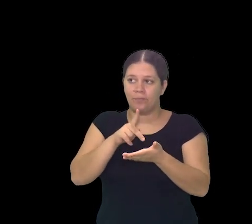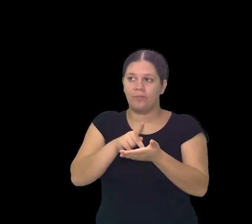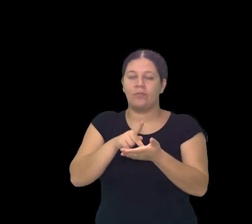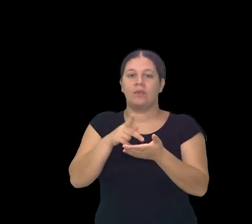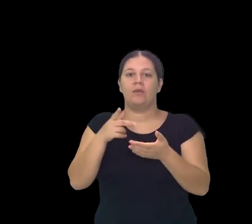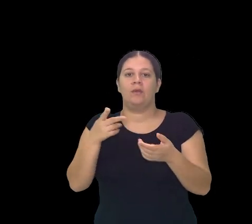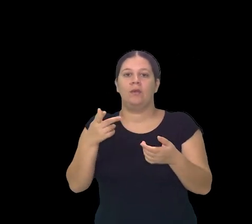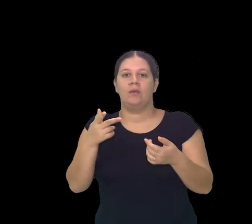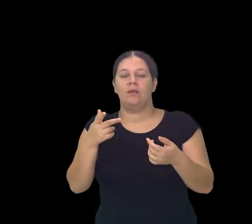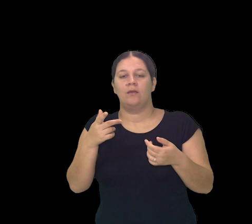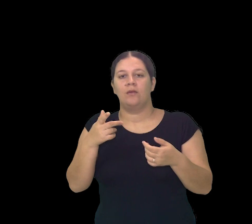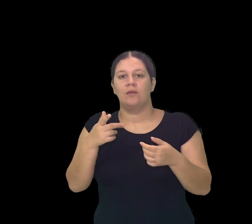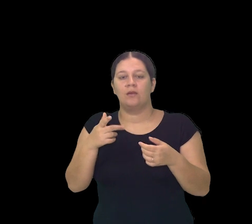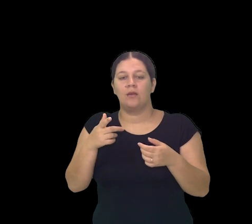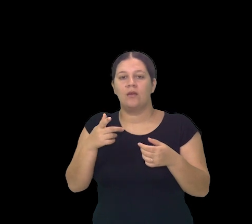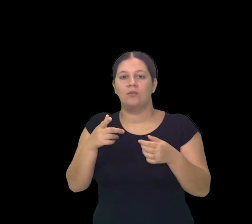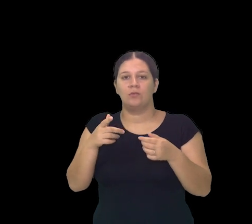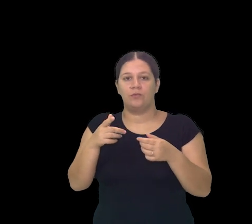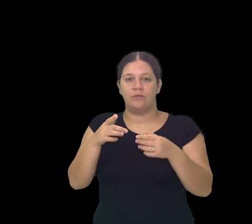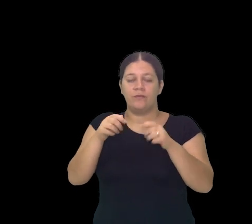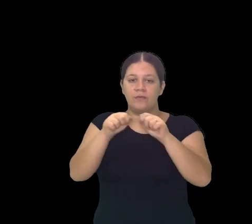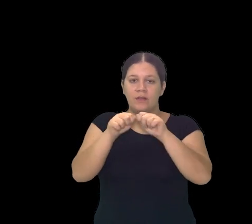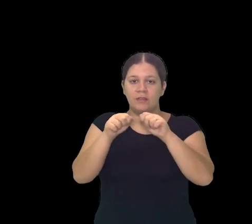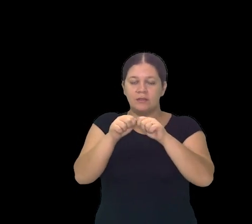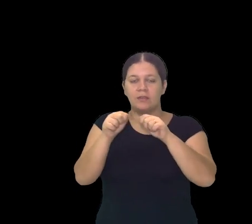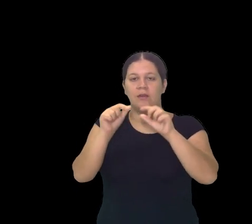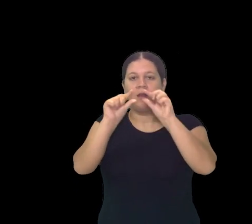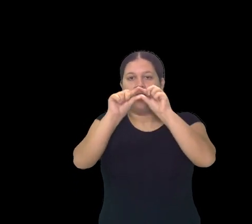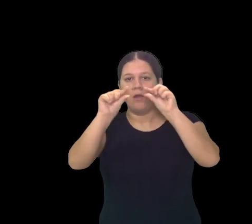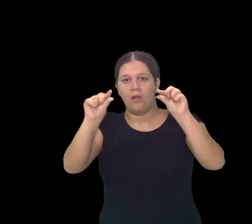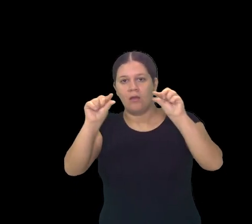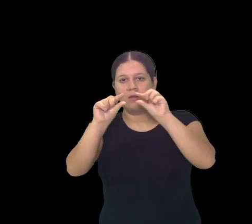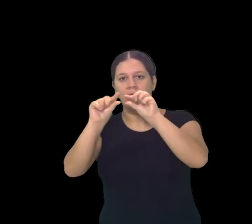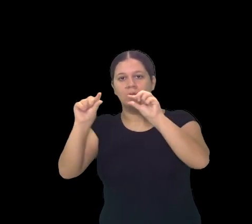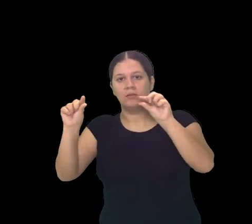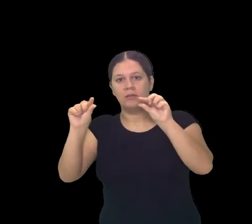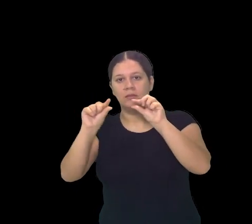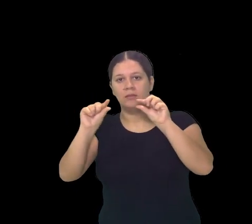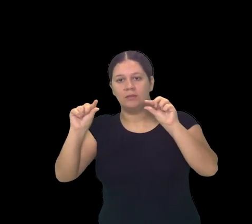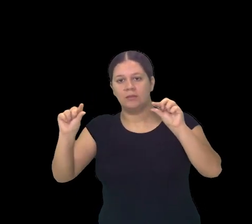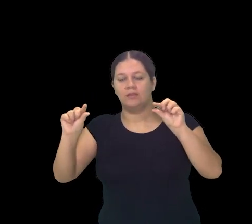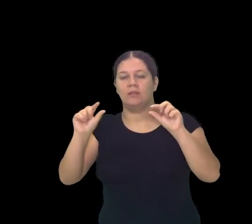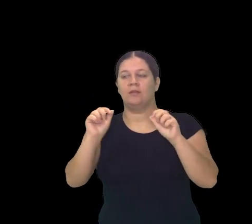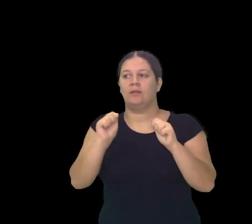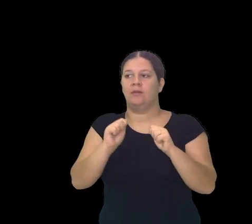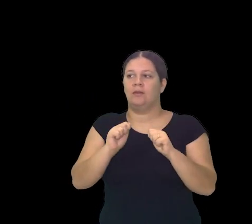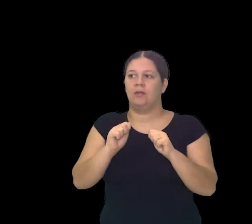olha, vou agrupar esses em secções de 3. Vamos dizer que isso é uma secção de 3.